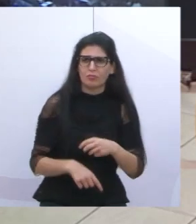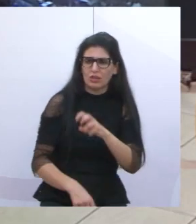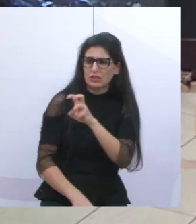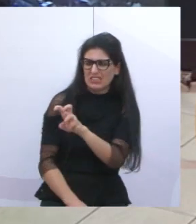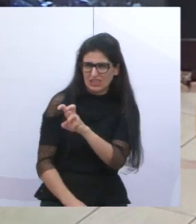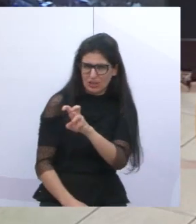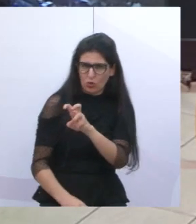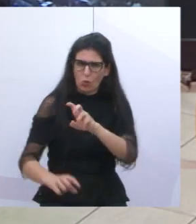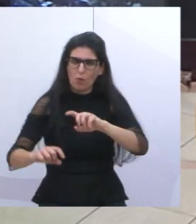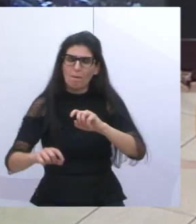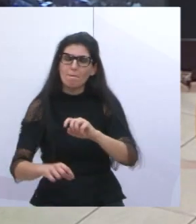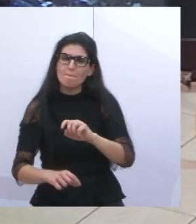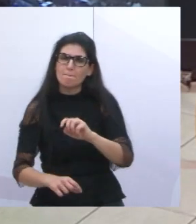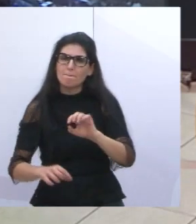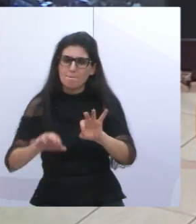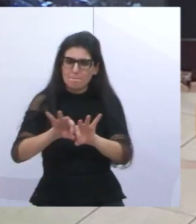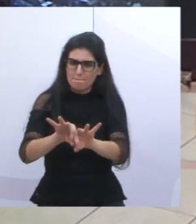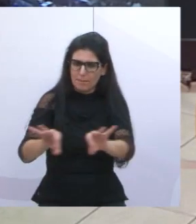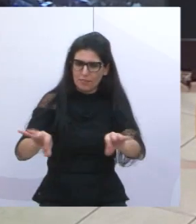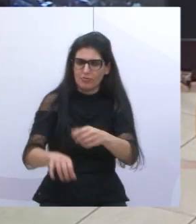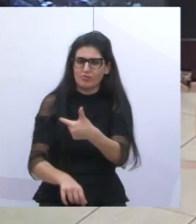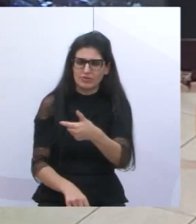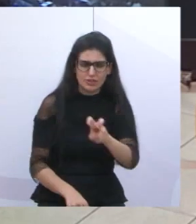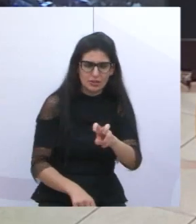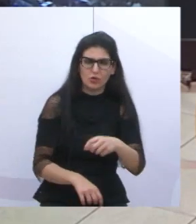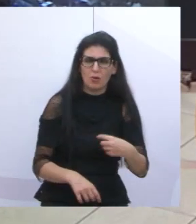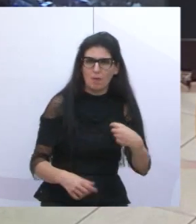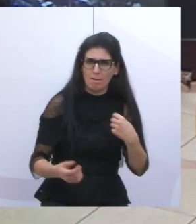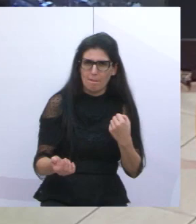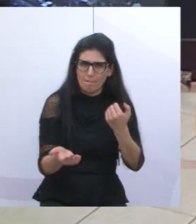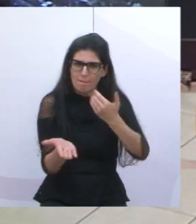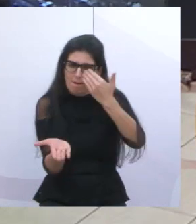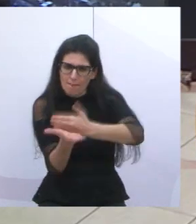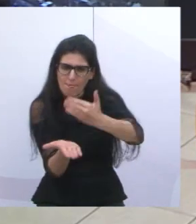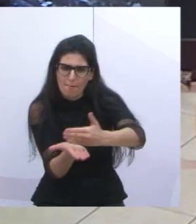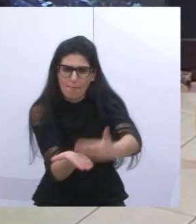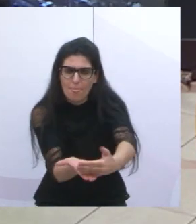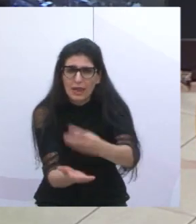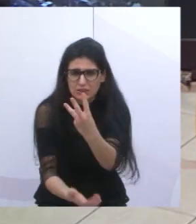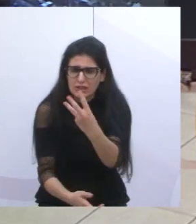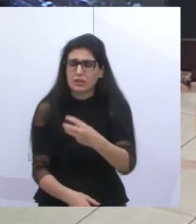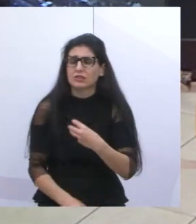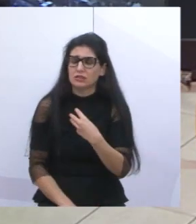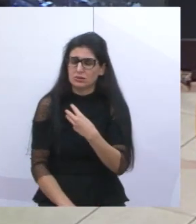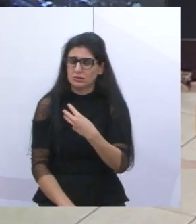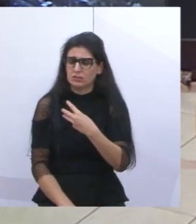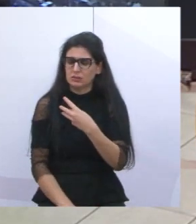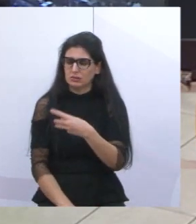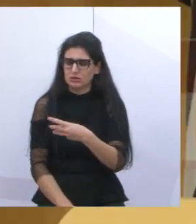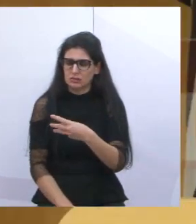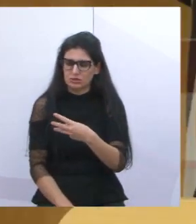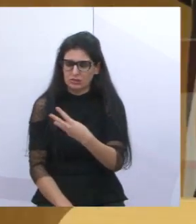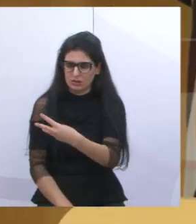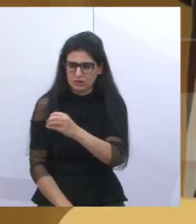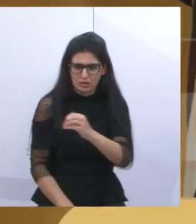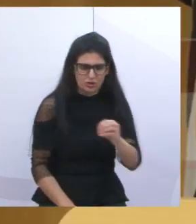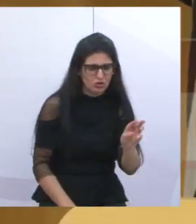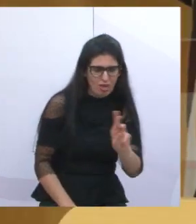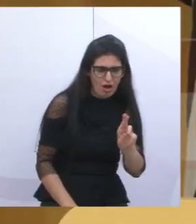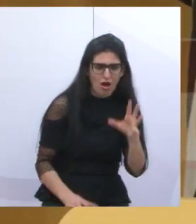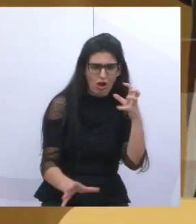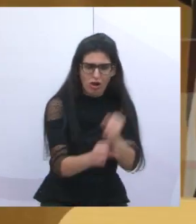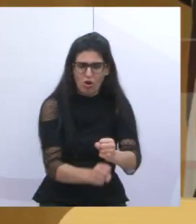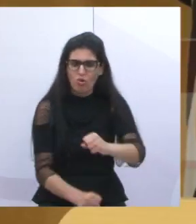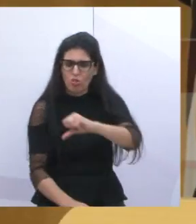por 25, eu paguei 3 prestações de R$300. Então deu R$900. Quem